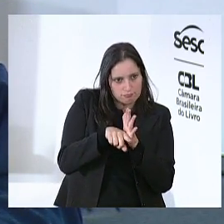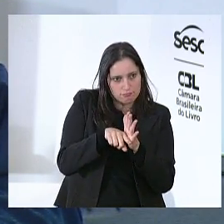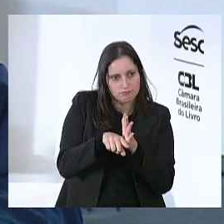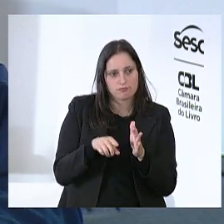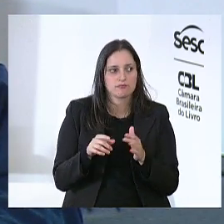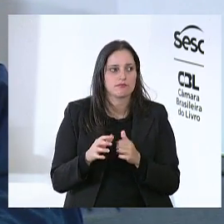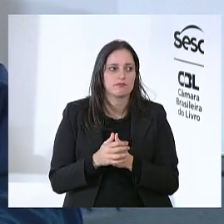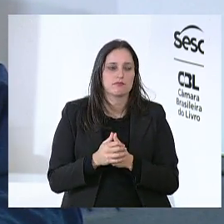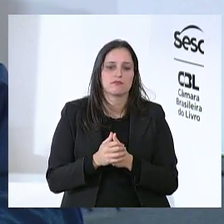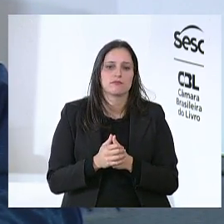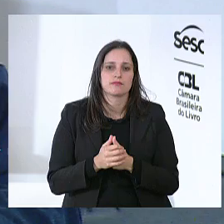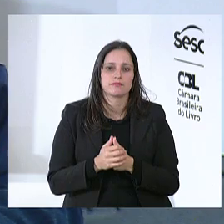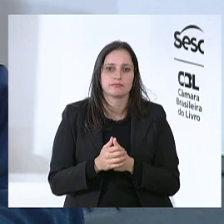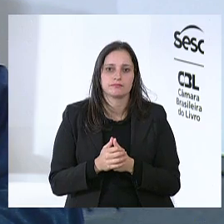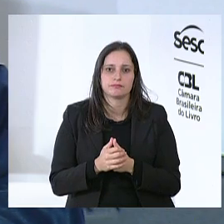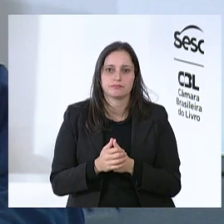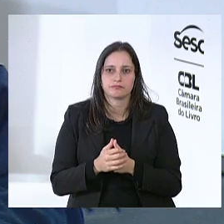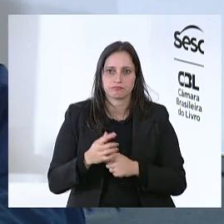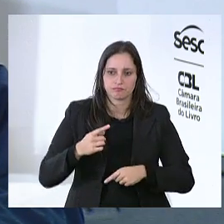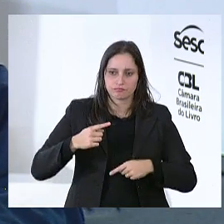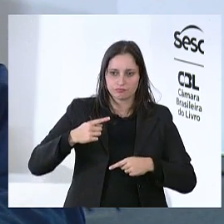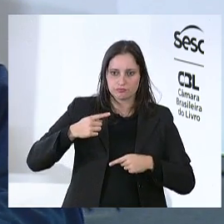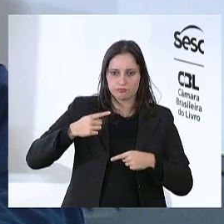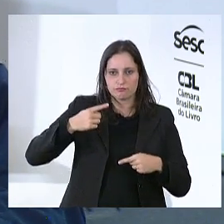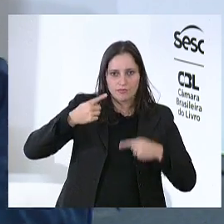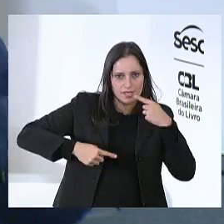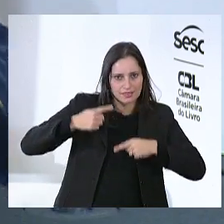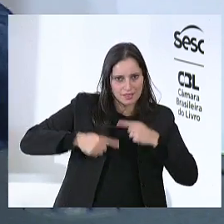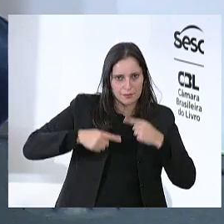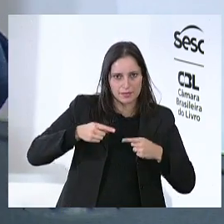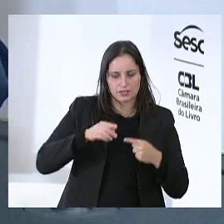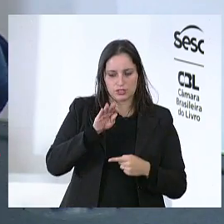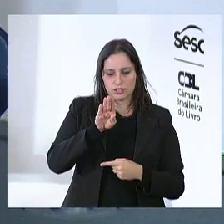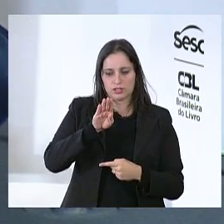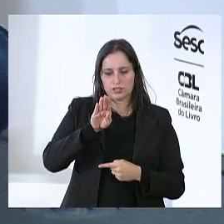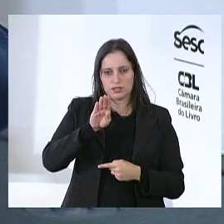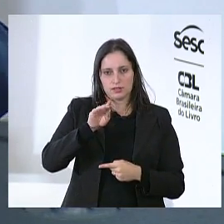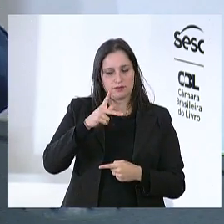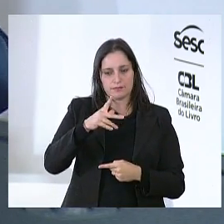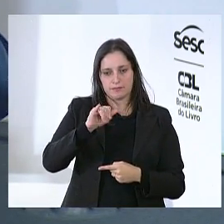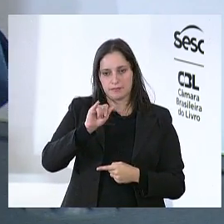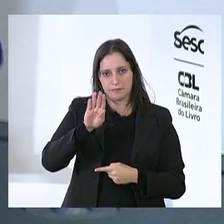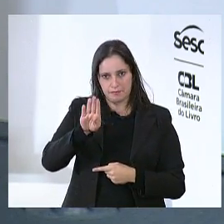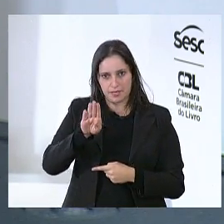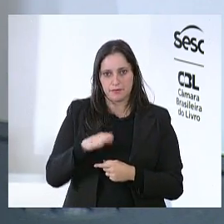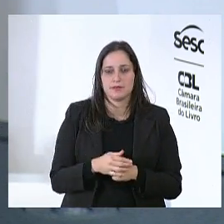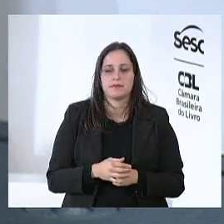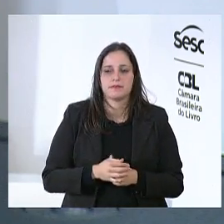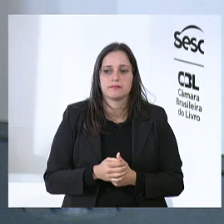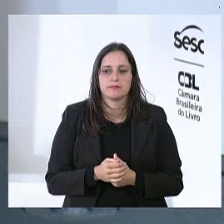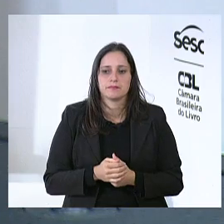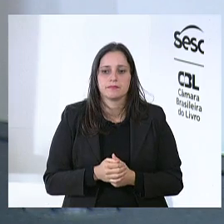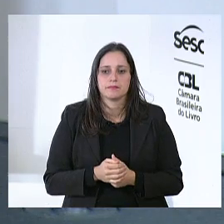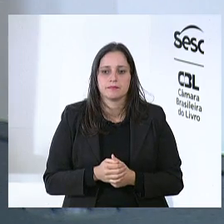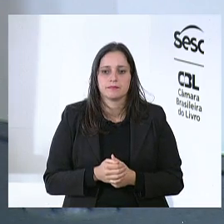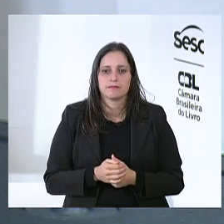que explicita claramente a coisa, o debate sobre o PIB, chama assim o debate sobre o PIB. Né? Quando você joga